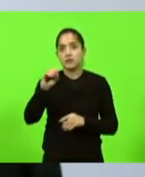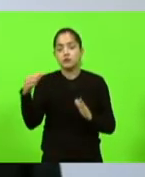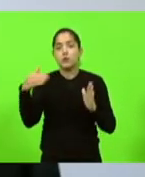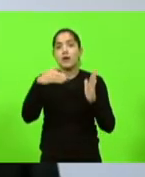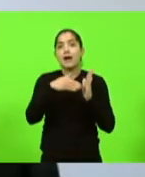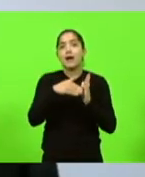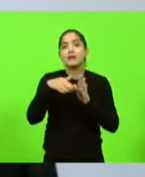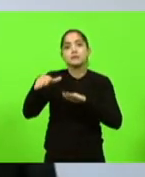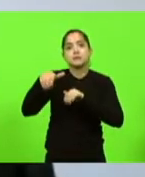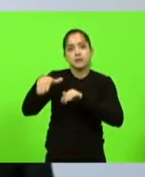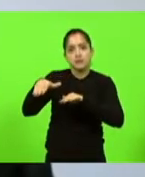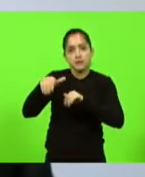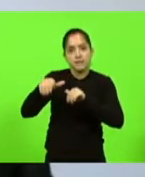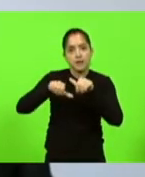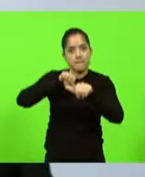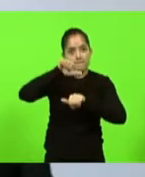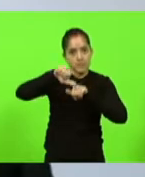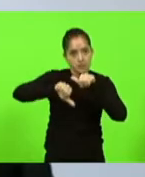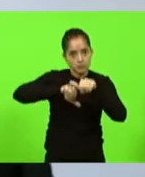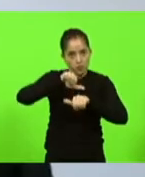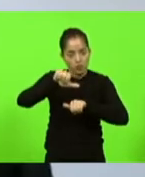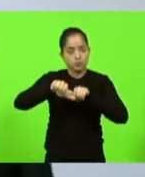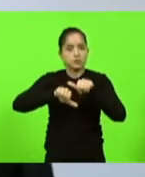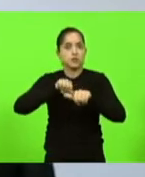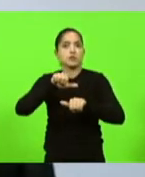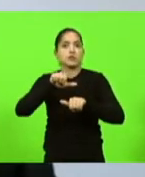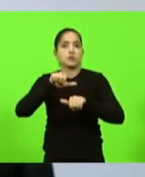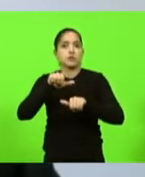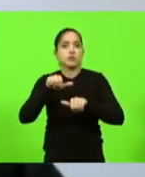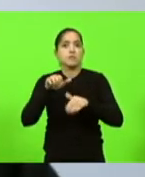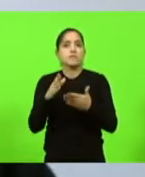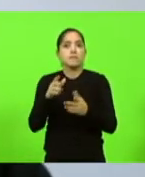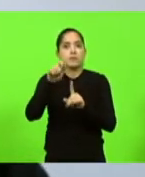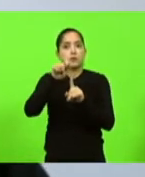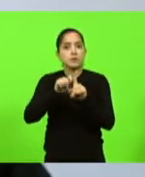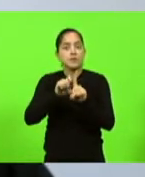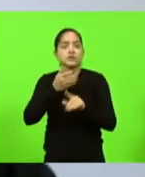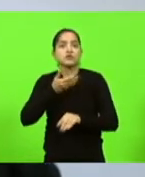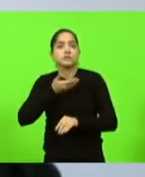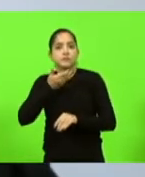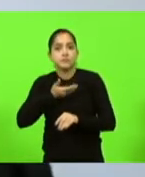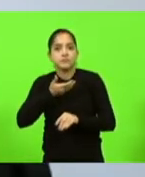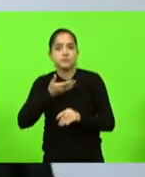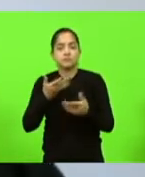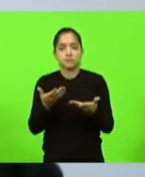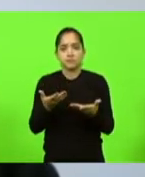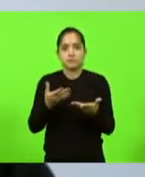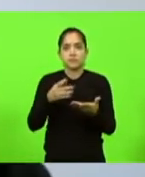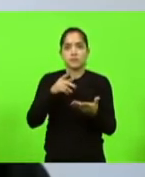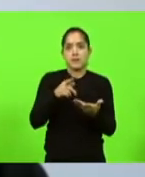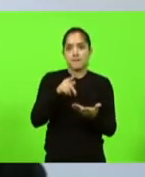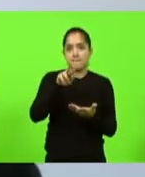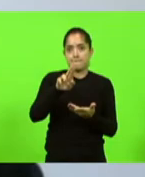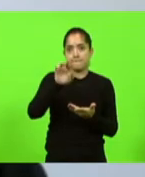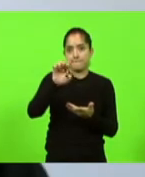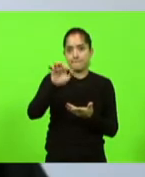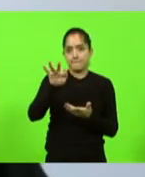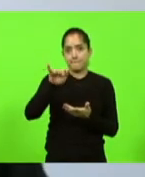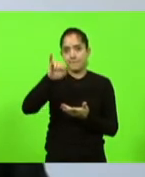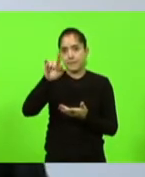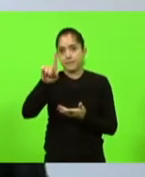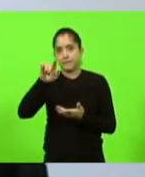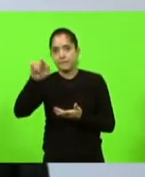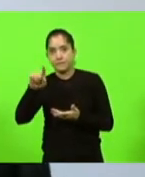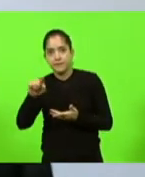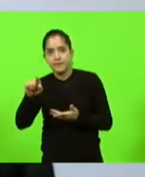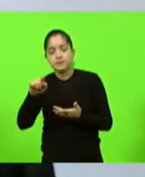alterou? O CONFAS alterou para dezembro? Exatamente. Na pandemia. Então, prefis pandemia. A pandemia não